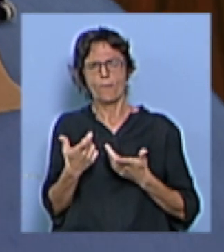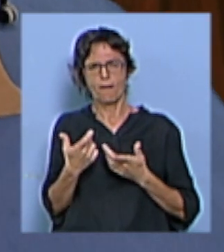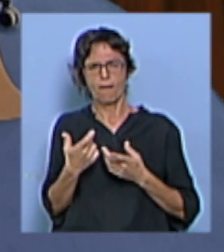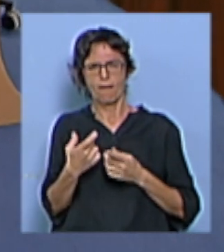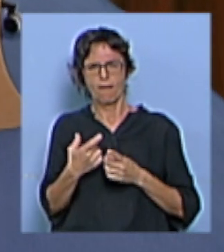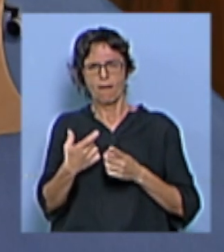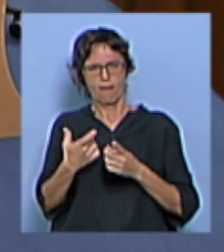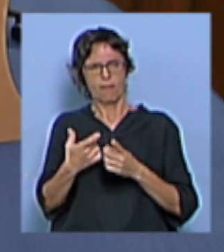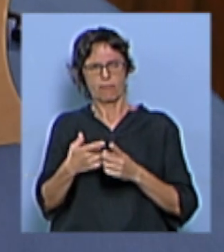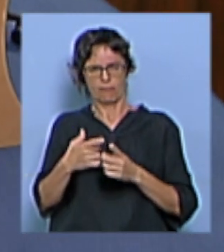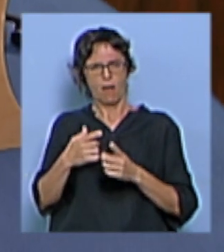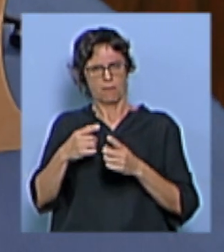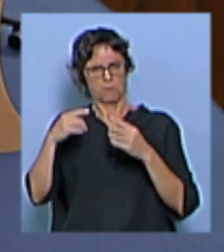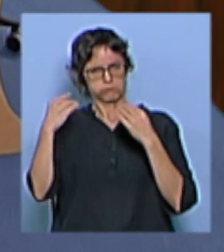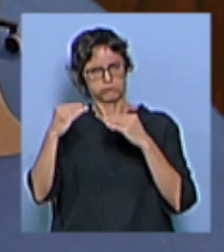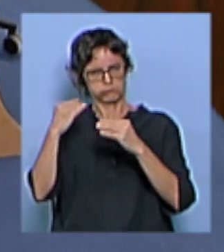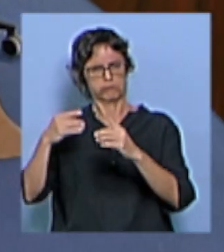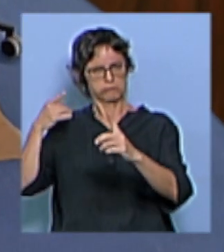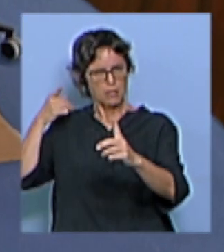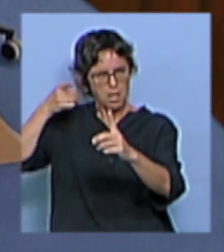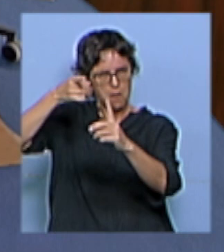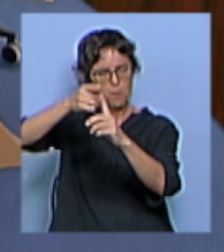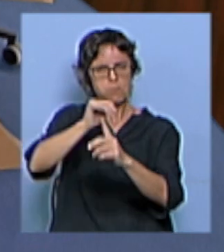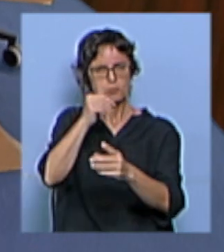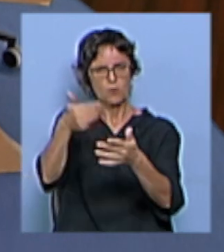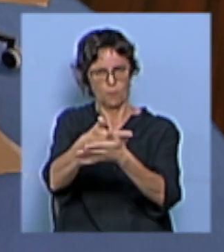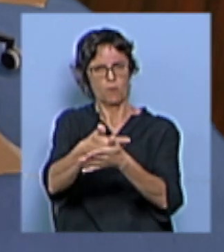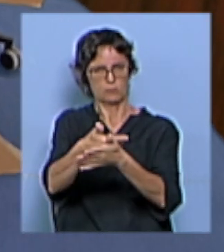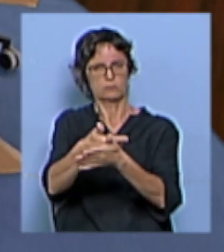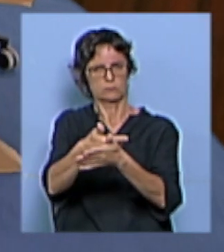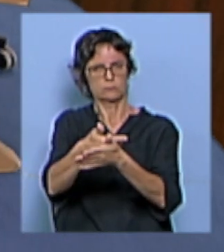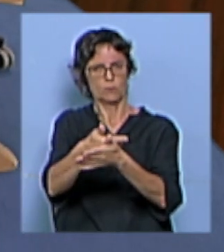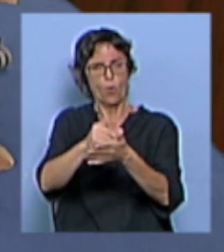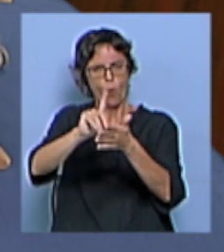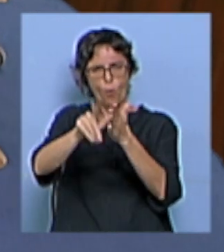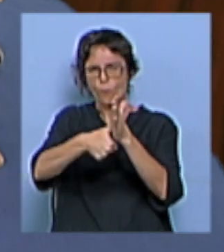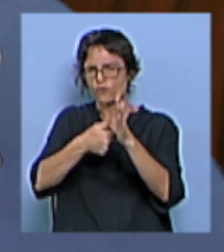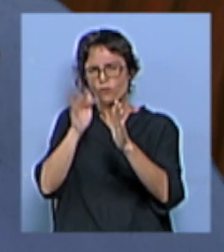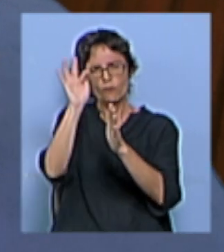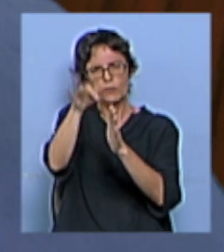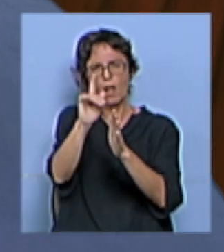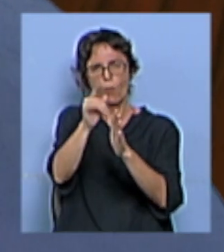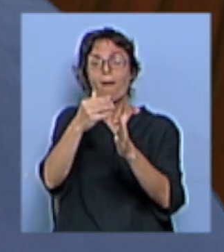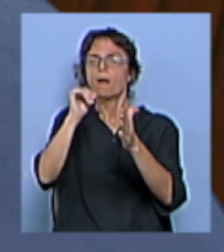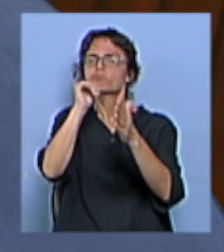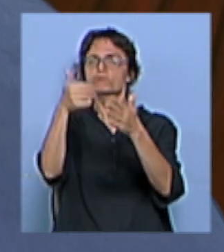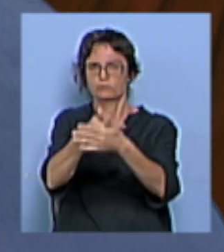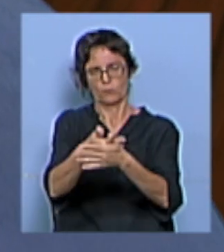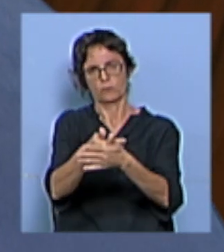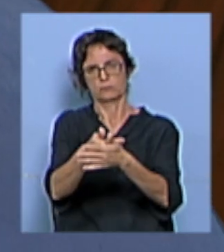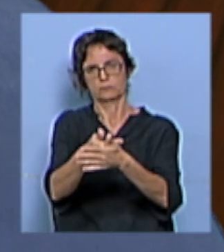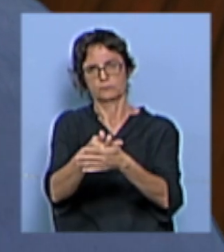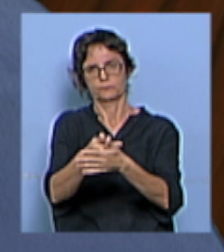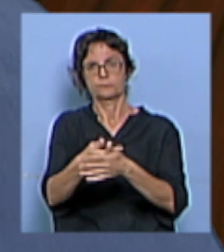projetado e arrojado à morte. Ora, se nós nunca esquecêssemos isso, de facto, talvez a nossa vida tivesse mais